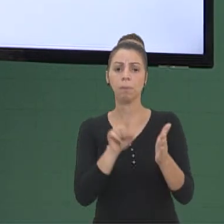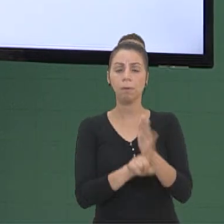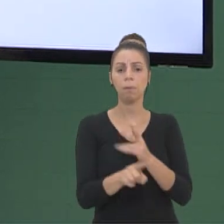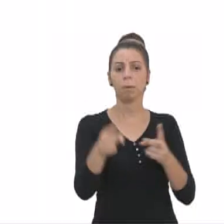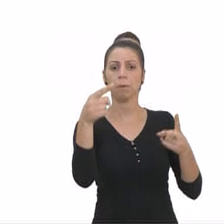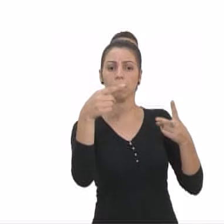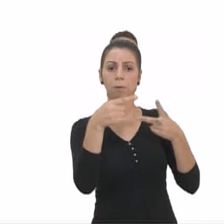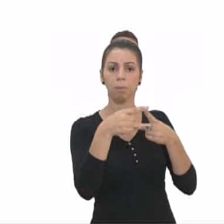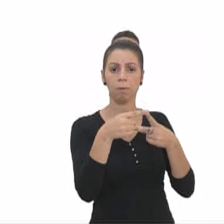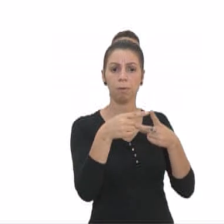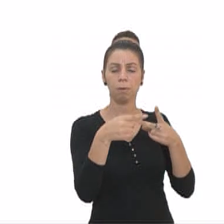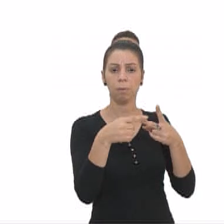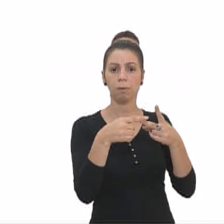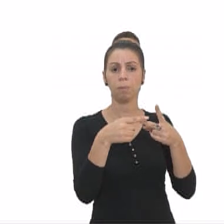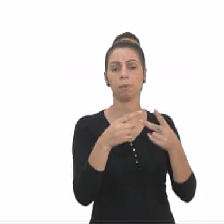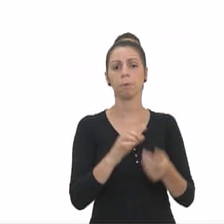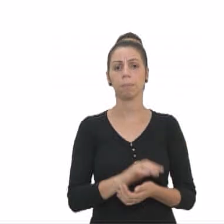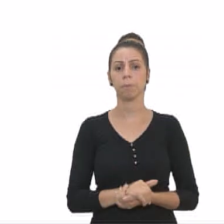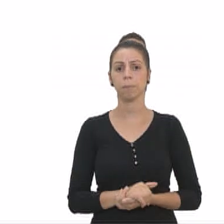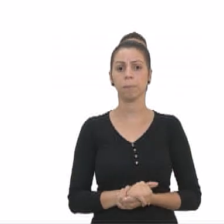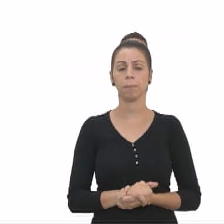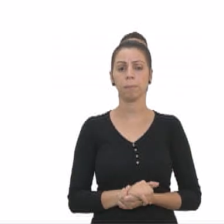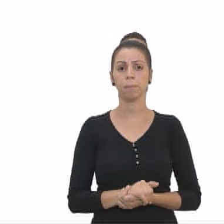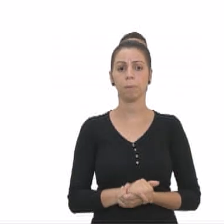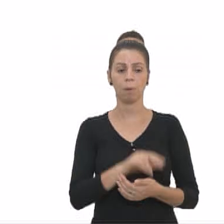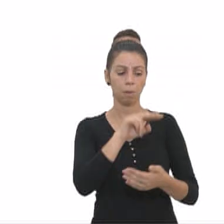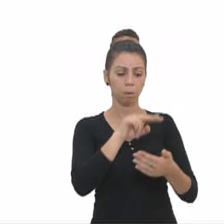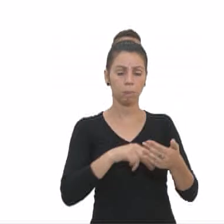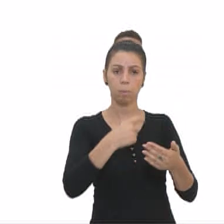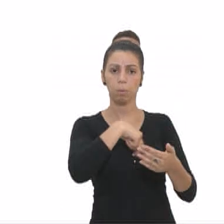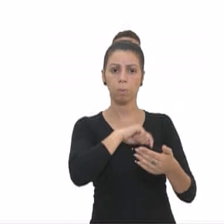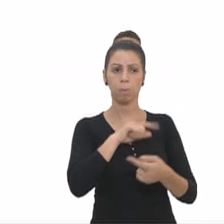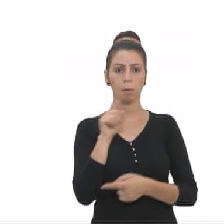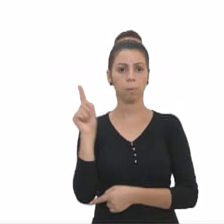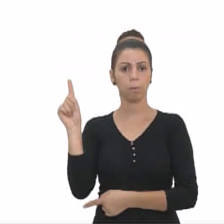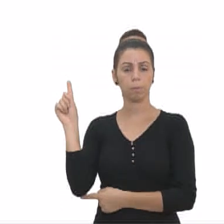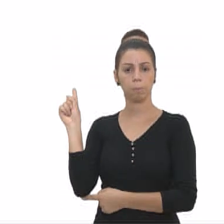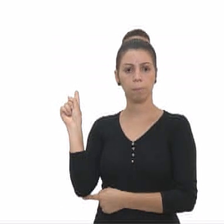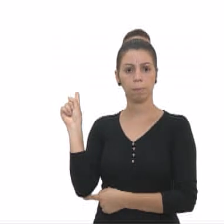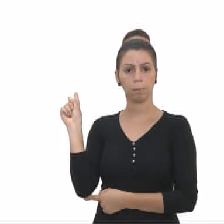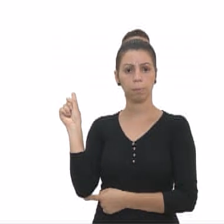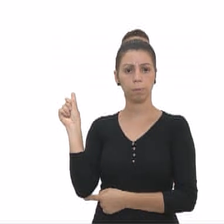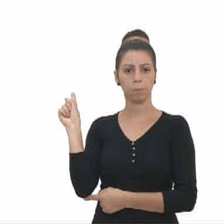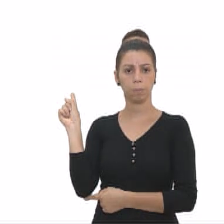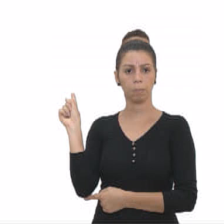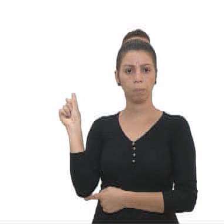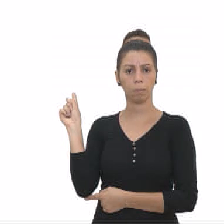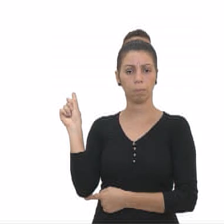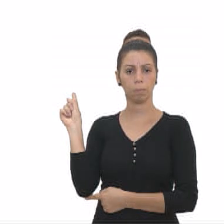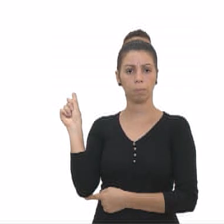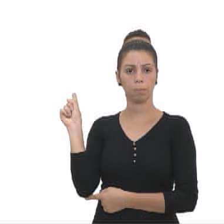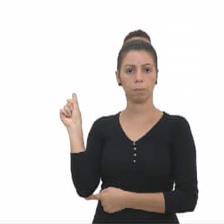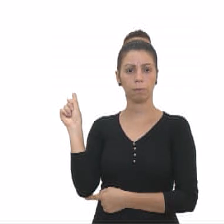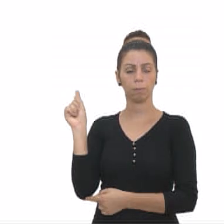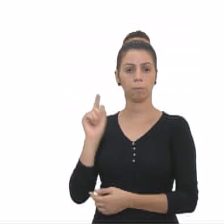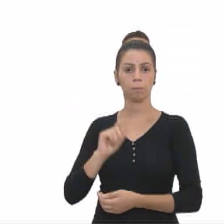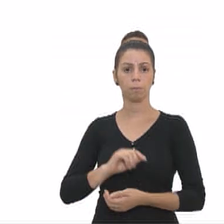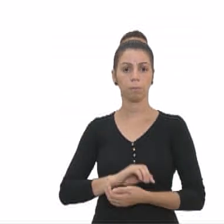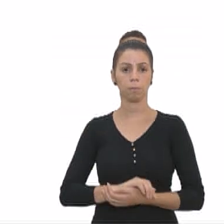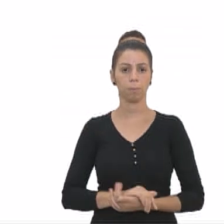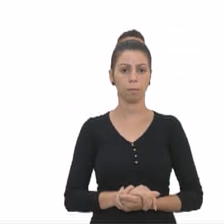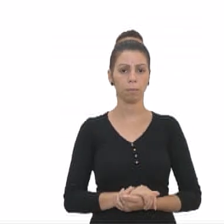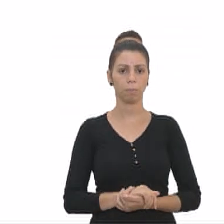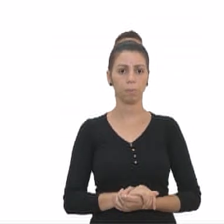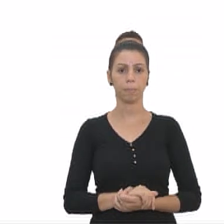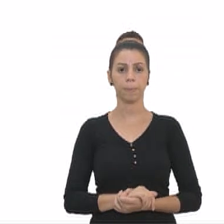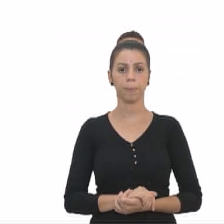Cambiando, trocando el trato formal para informal em la frase abajo,